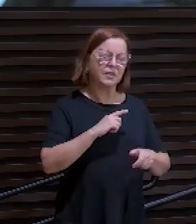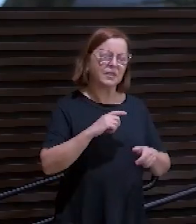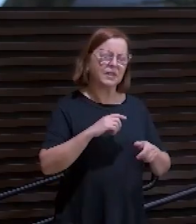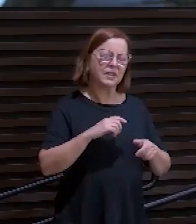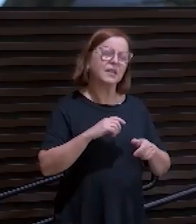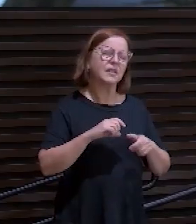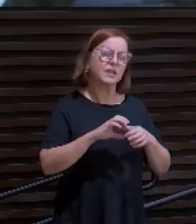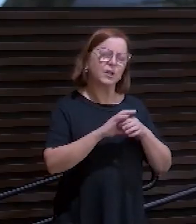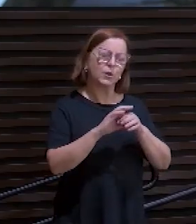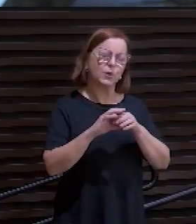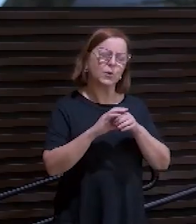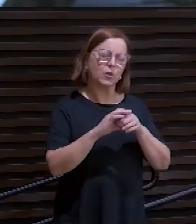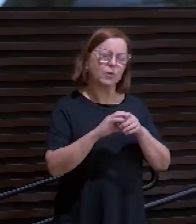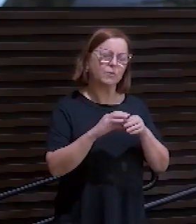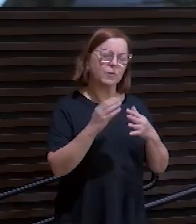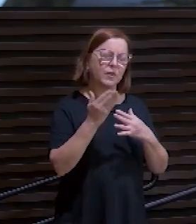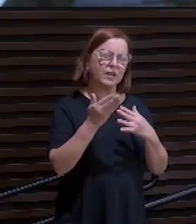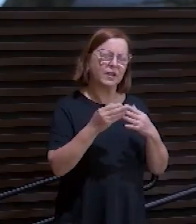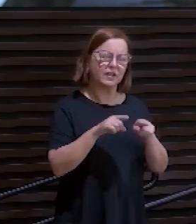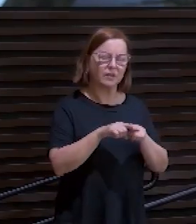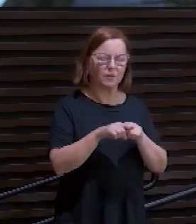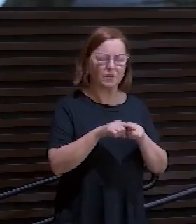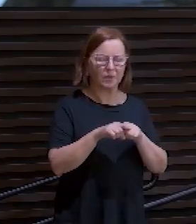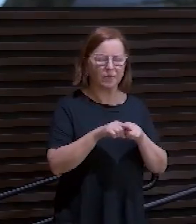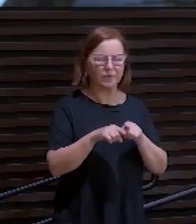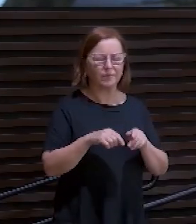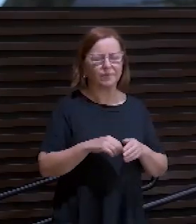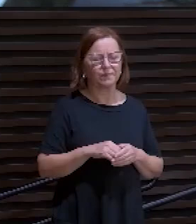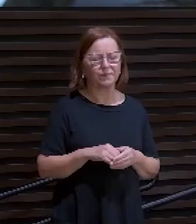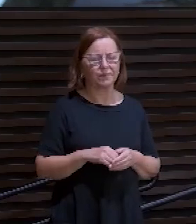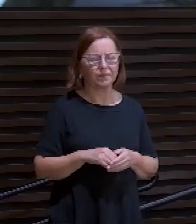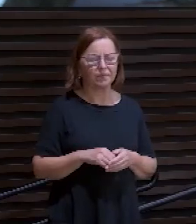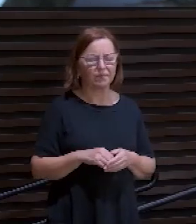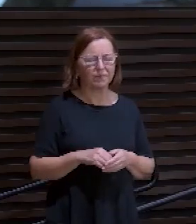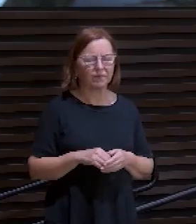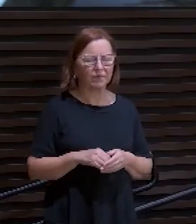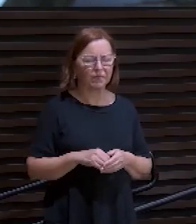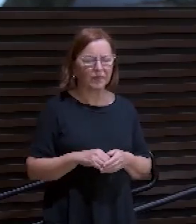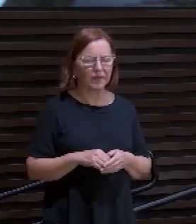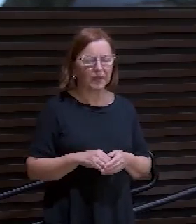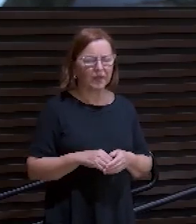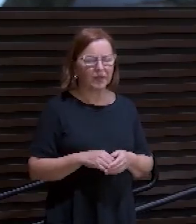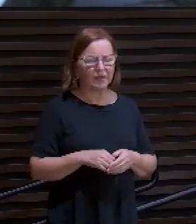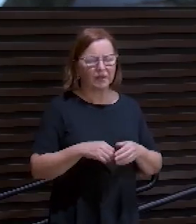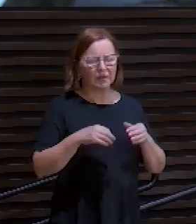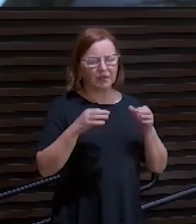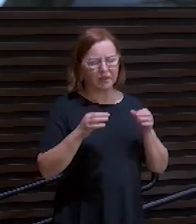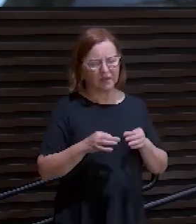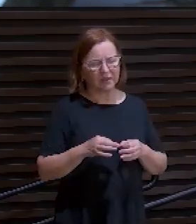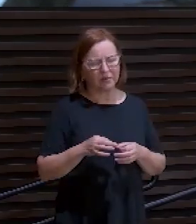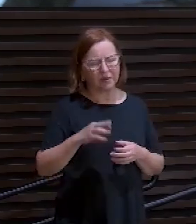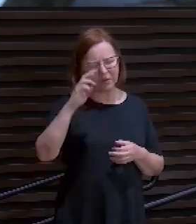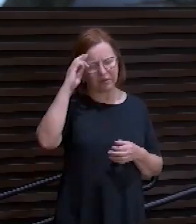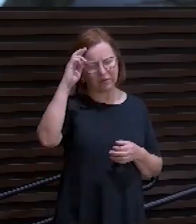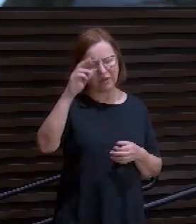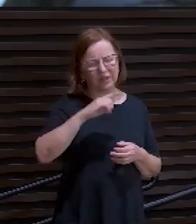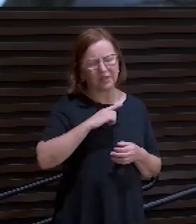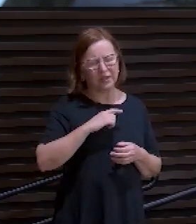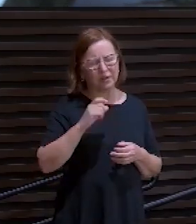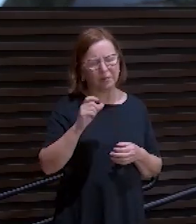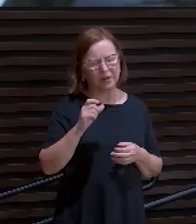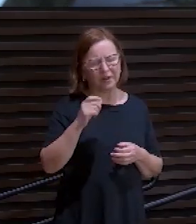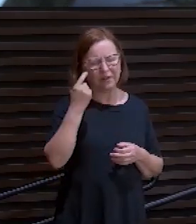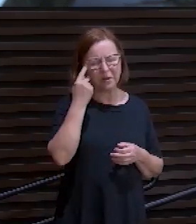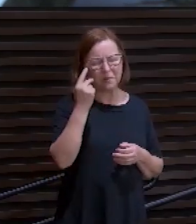motivos. Certamente algumas famílias estão abaladas aqui esta noite. O meu pedido é que por meio